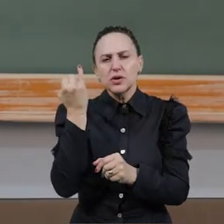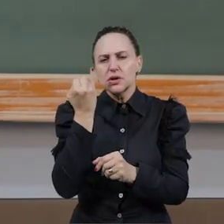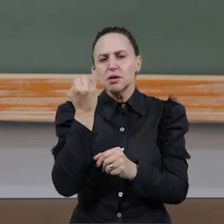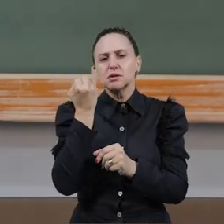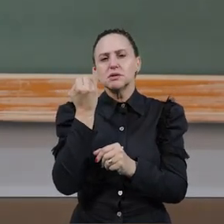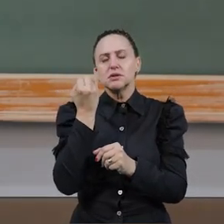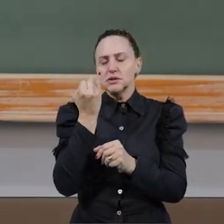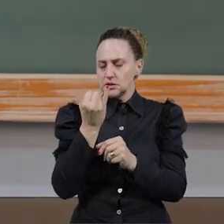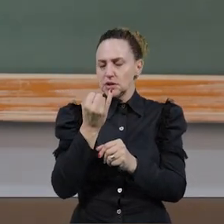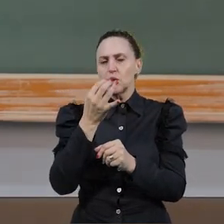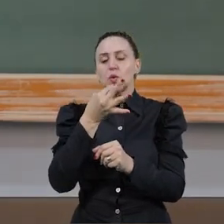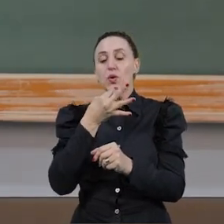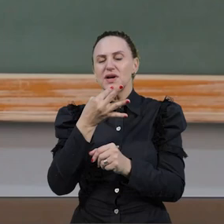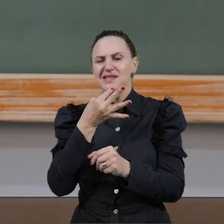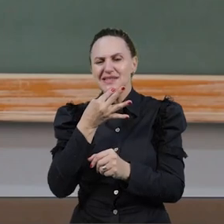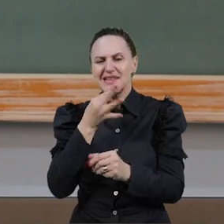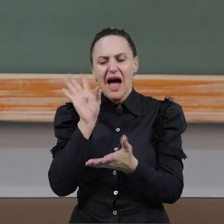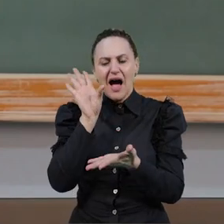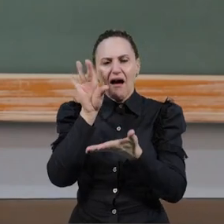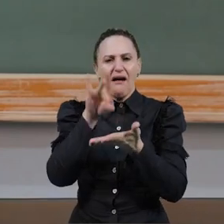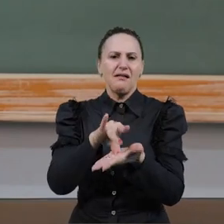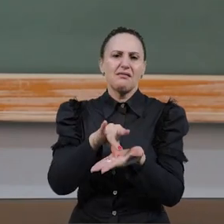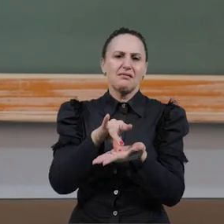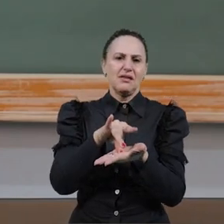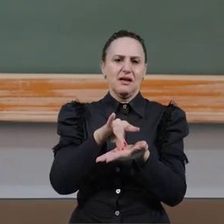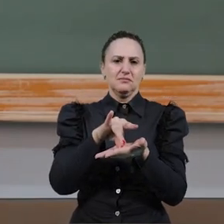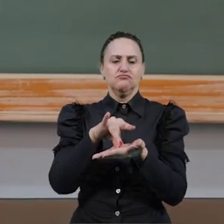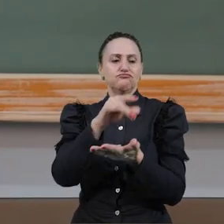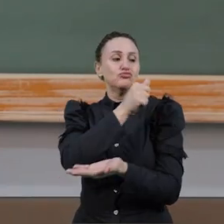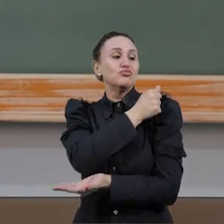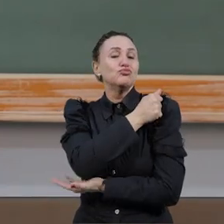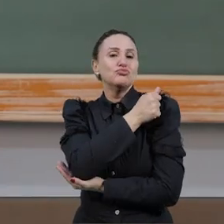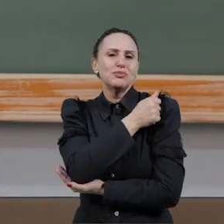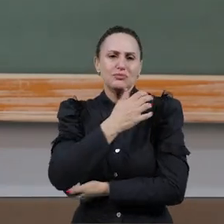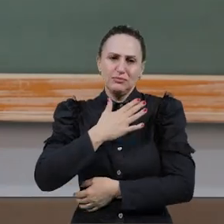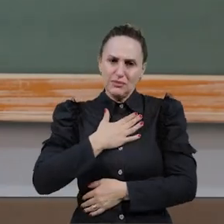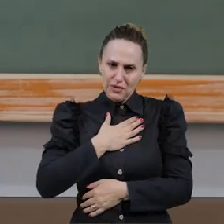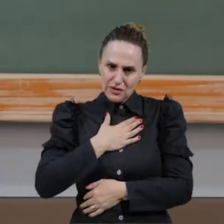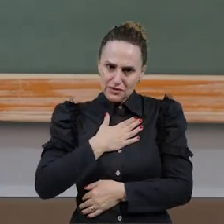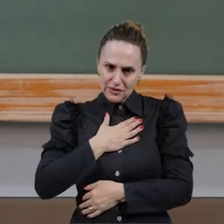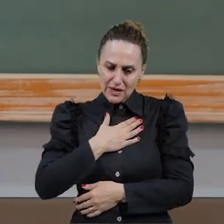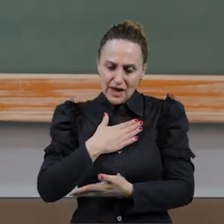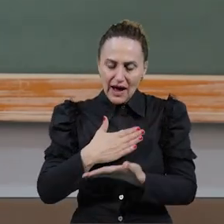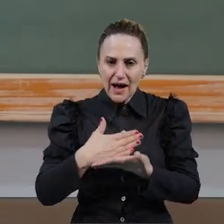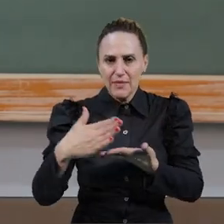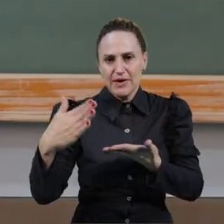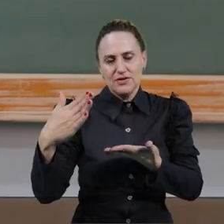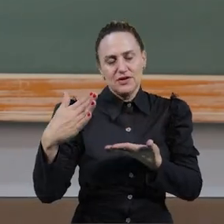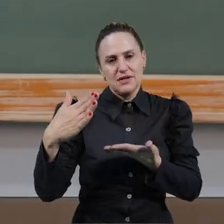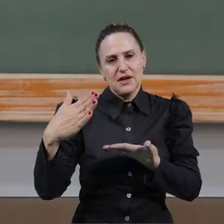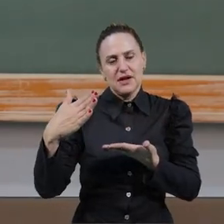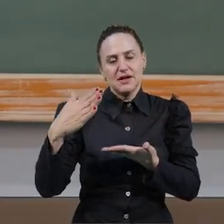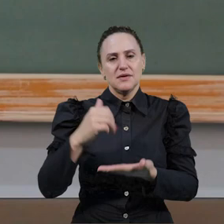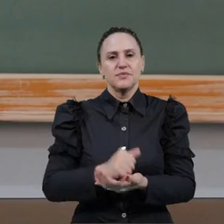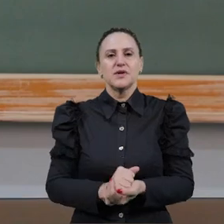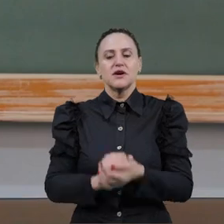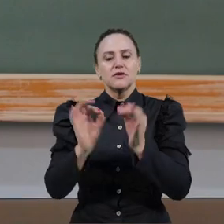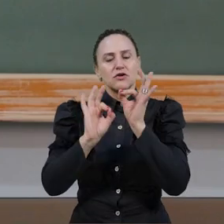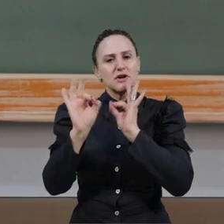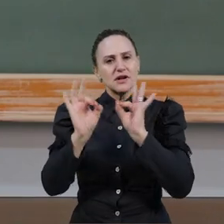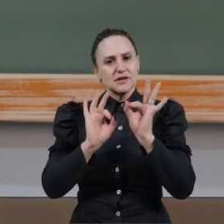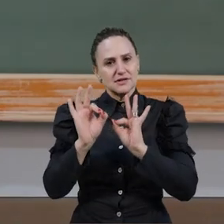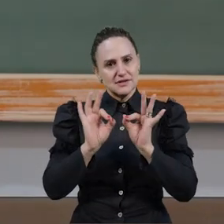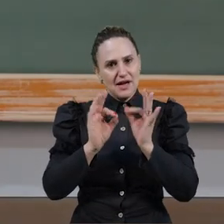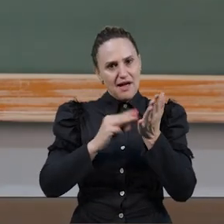meu aluno. A partir desse conhecimento do meu aluno, eu vou elaborar a minha metodologia e a minha